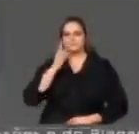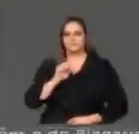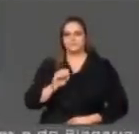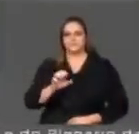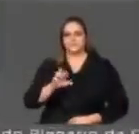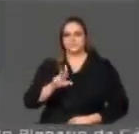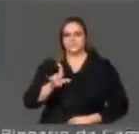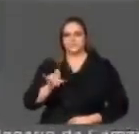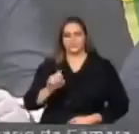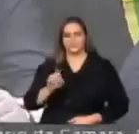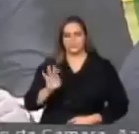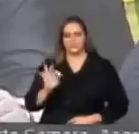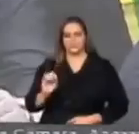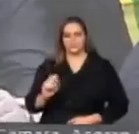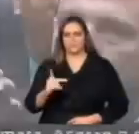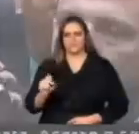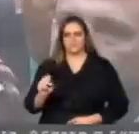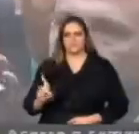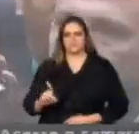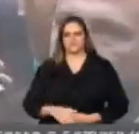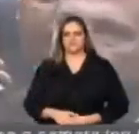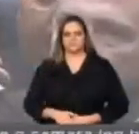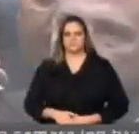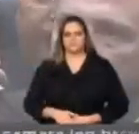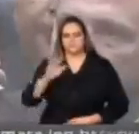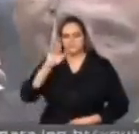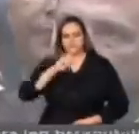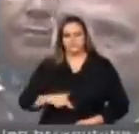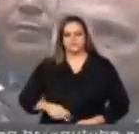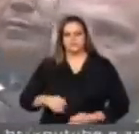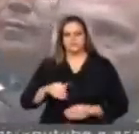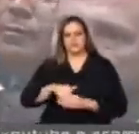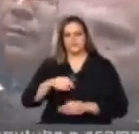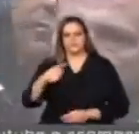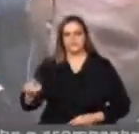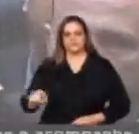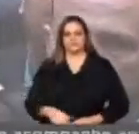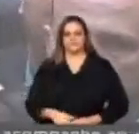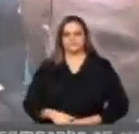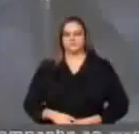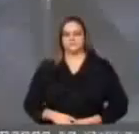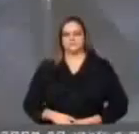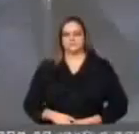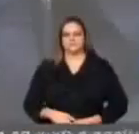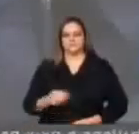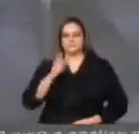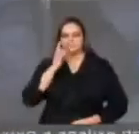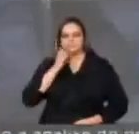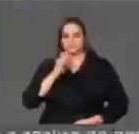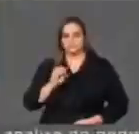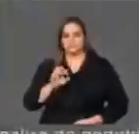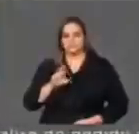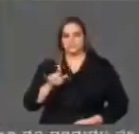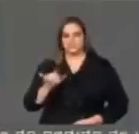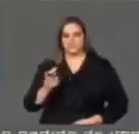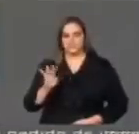do PSD. Senhor presidente, o meu voto é não. Deputado Sérgio Brito,